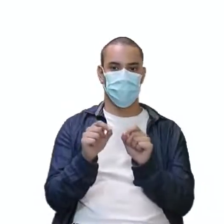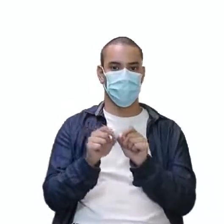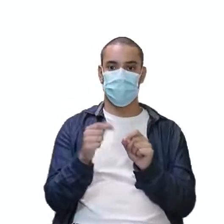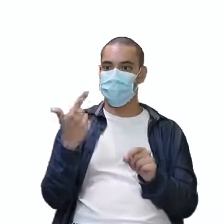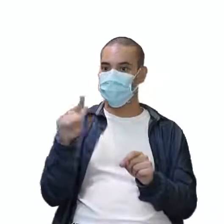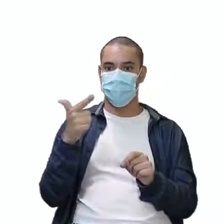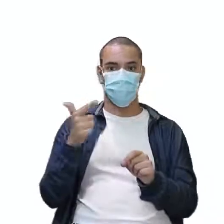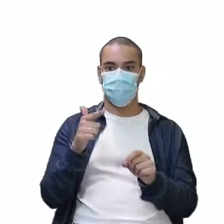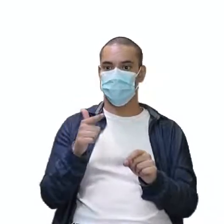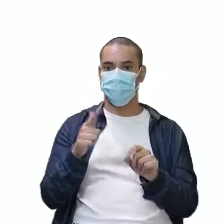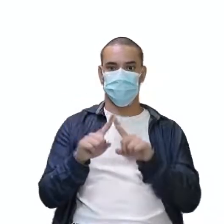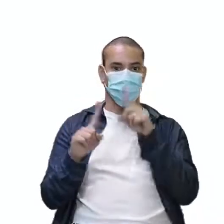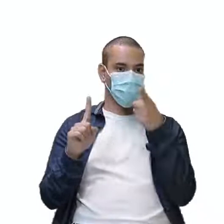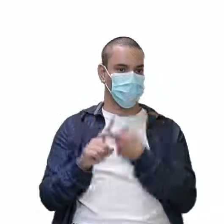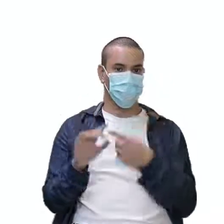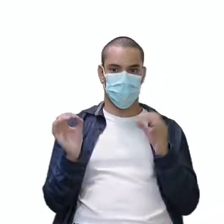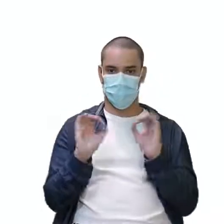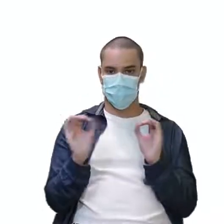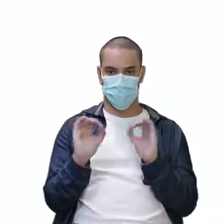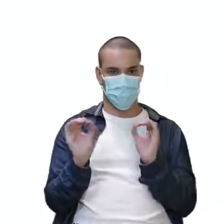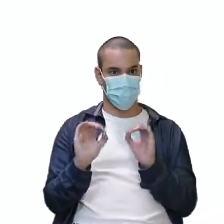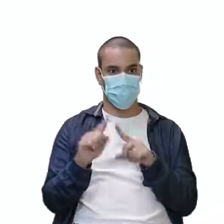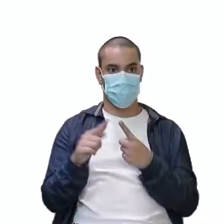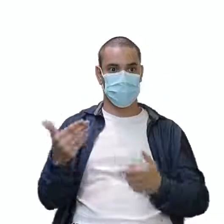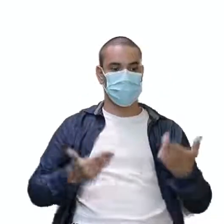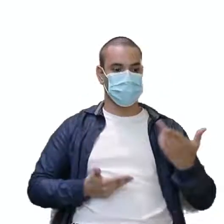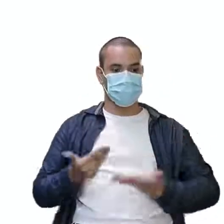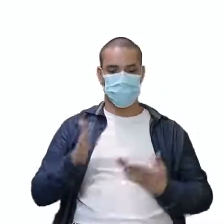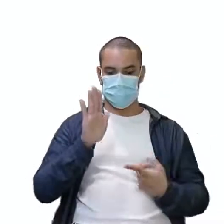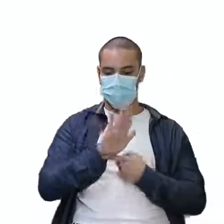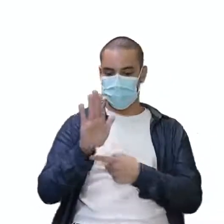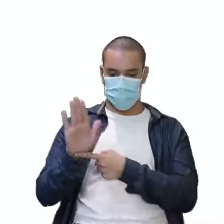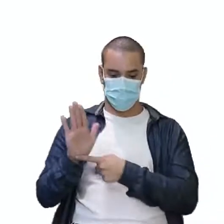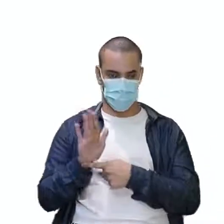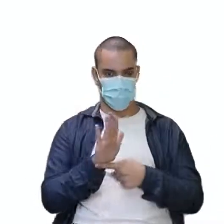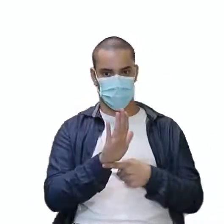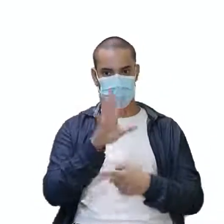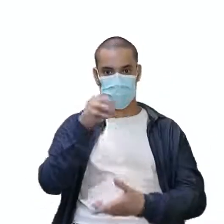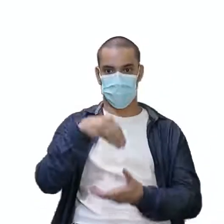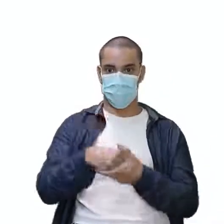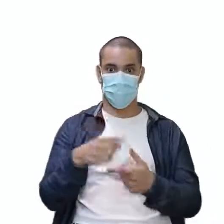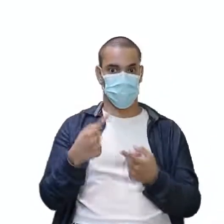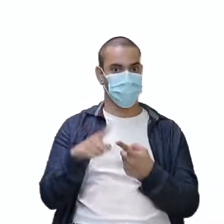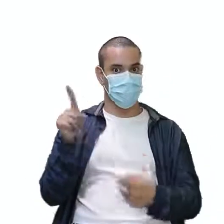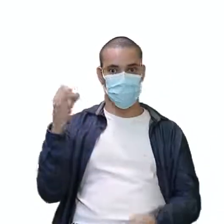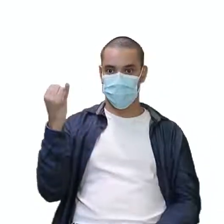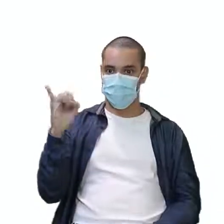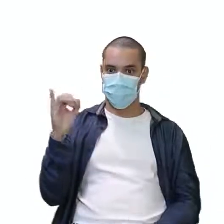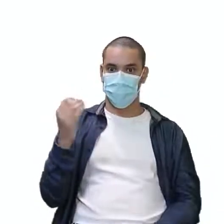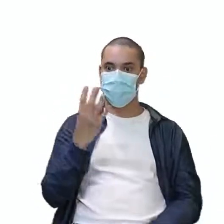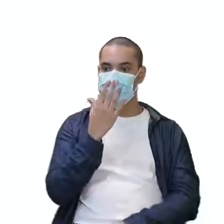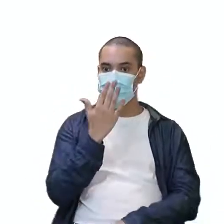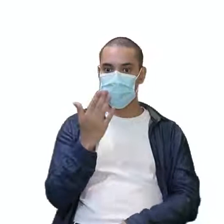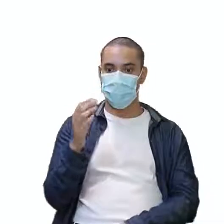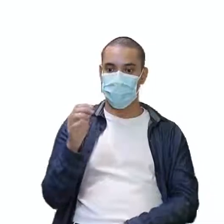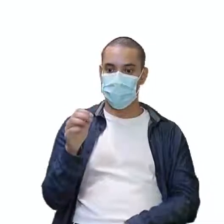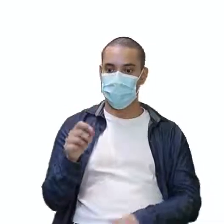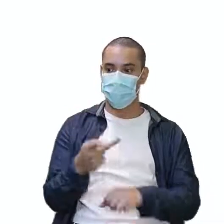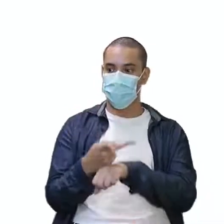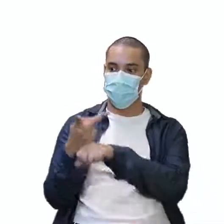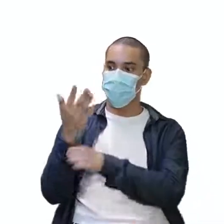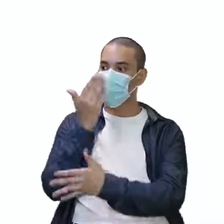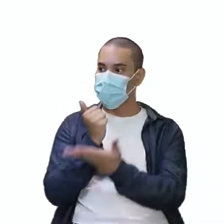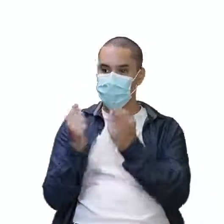estéreis, elas não contribuem com a questão genética, não, mas elas ajudam e muito, porque se não fosse elas alimentarem todo o